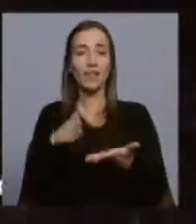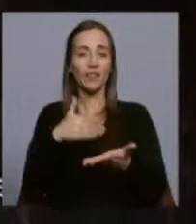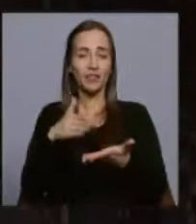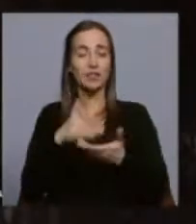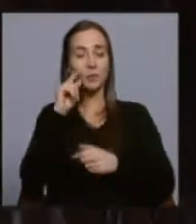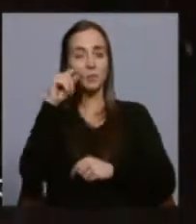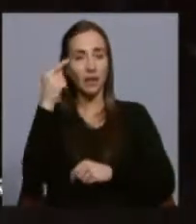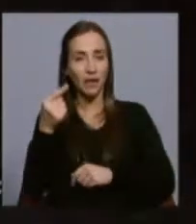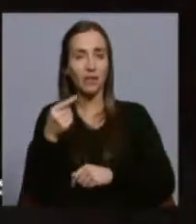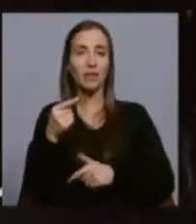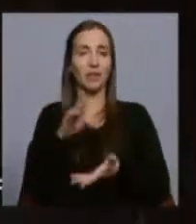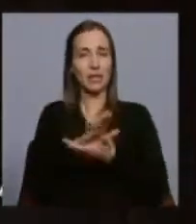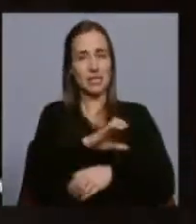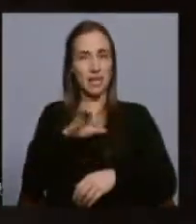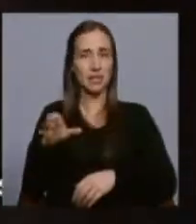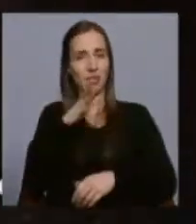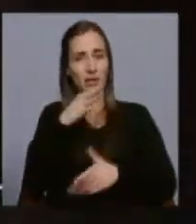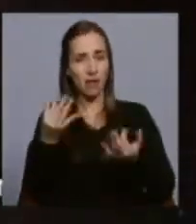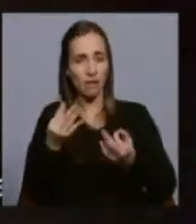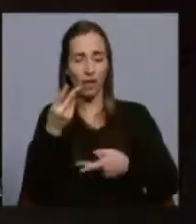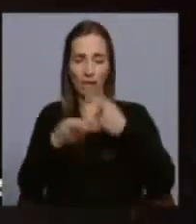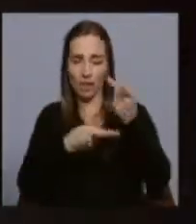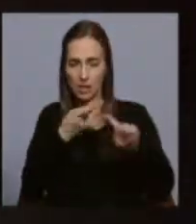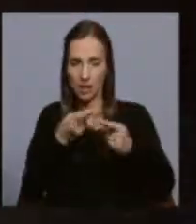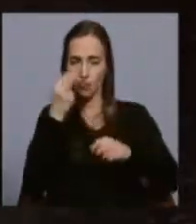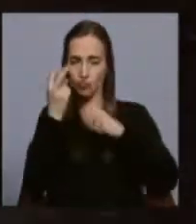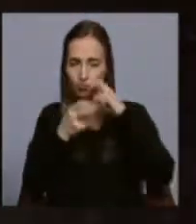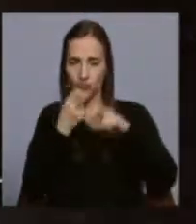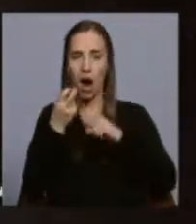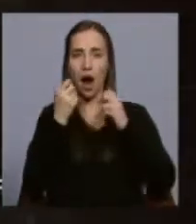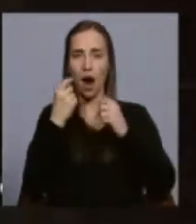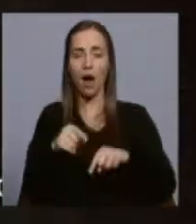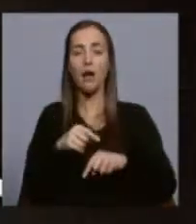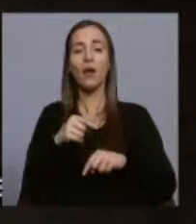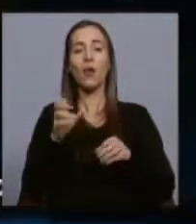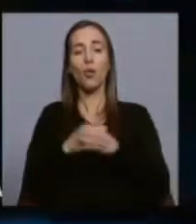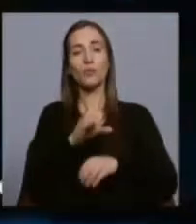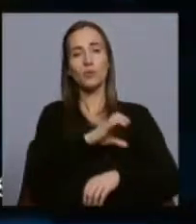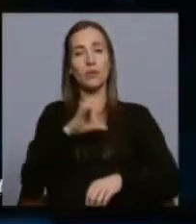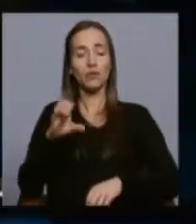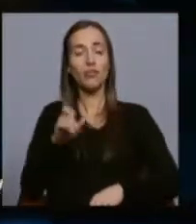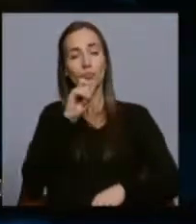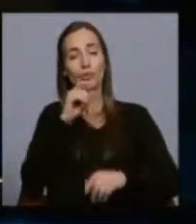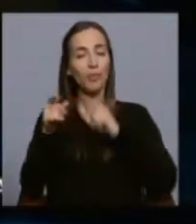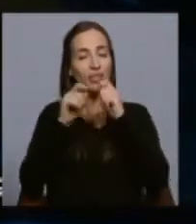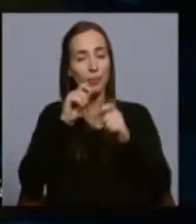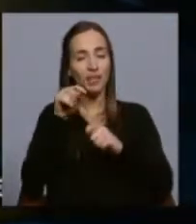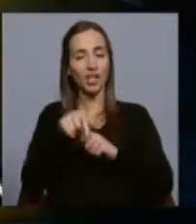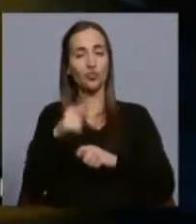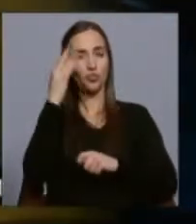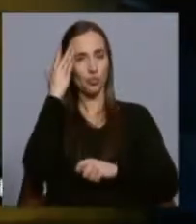quer dizer que houve revisão de pares, e quanto mais não seja, a comunidade científica deve pelo menos debater estes resultados. Então vamos